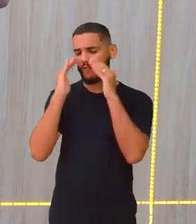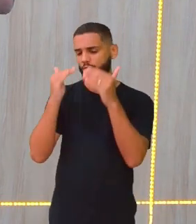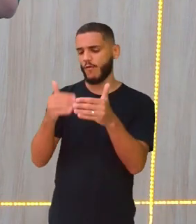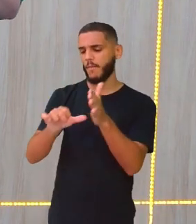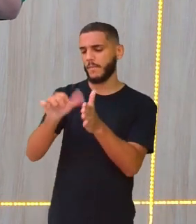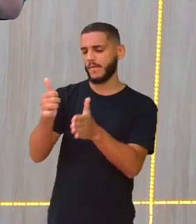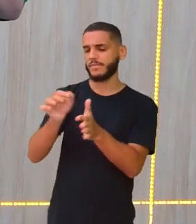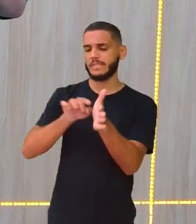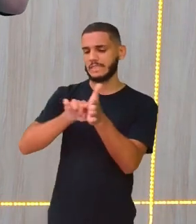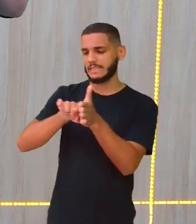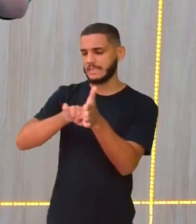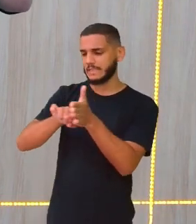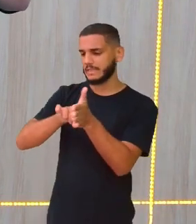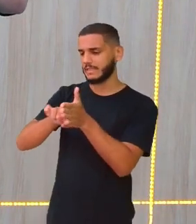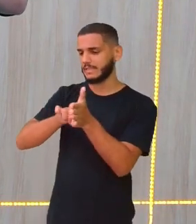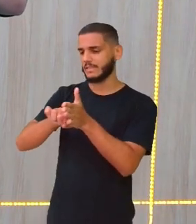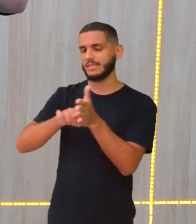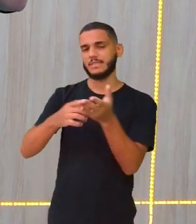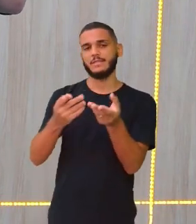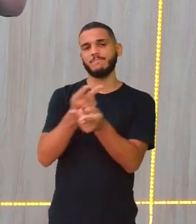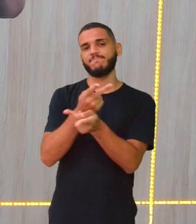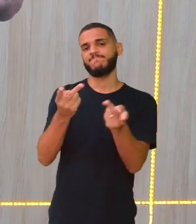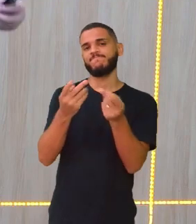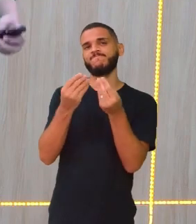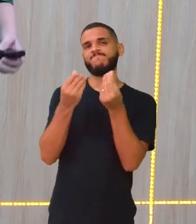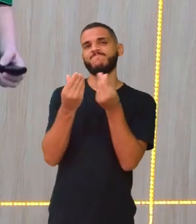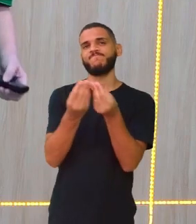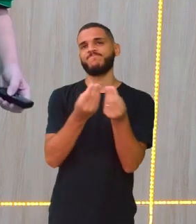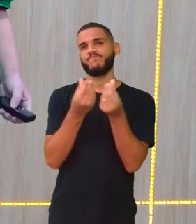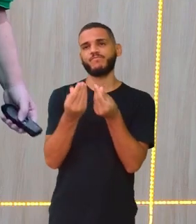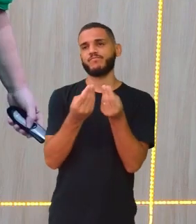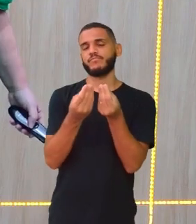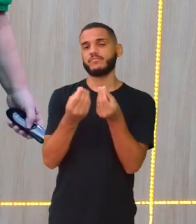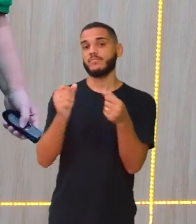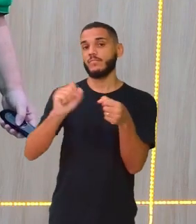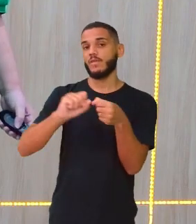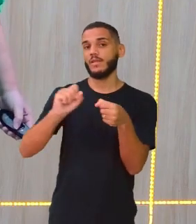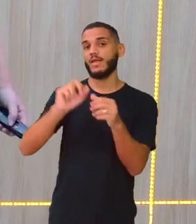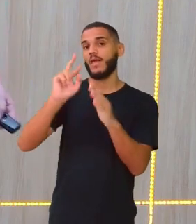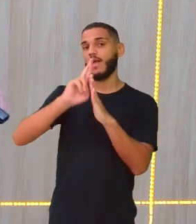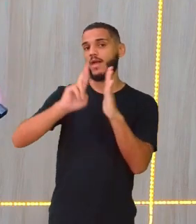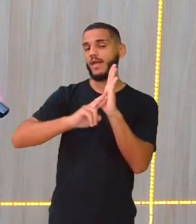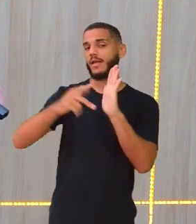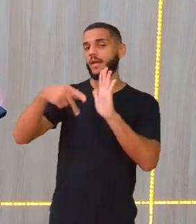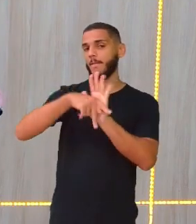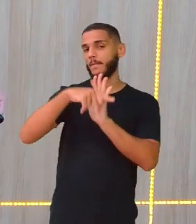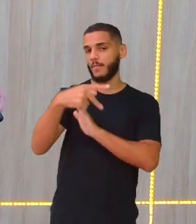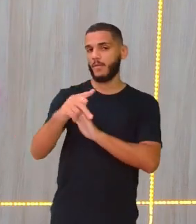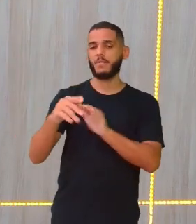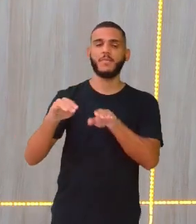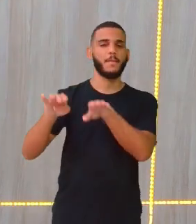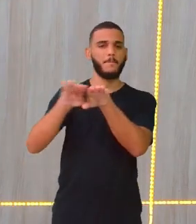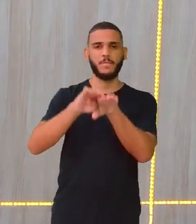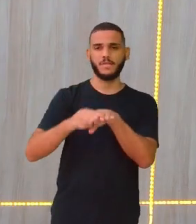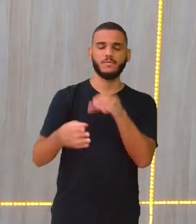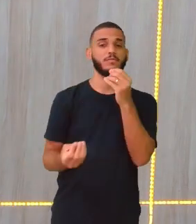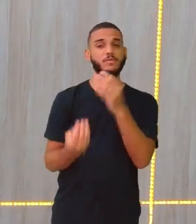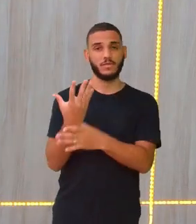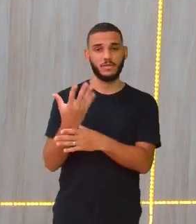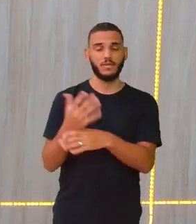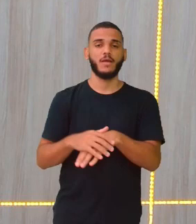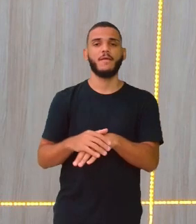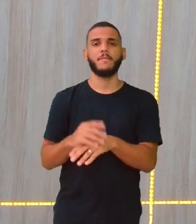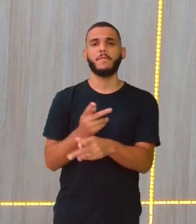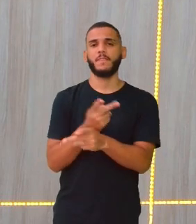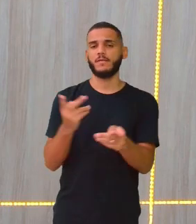de investigação, de você fazer sua regra, o seu padrão,